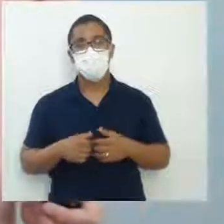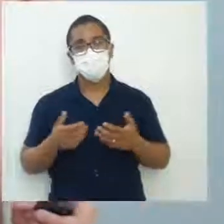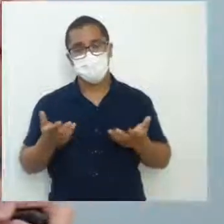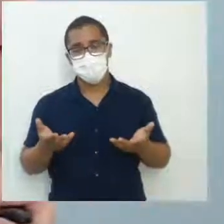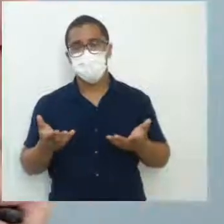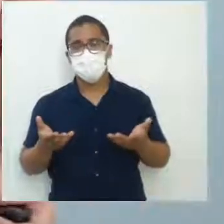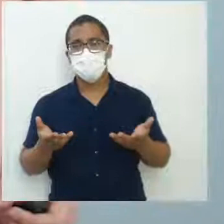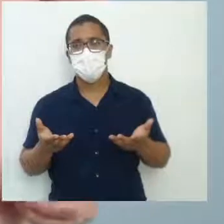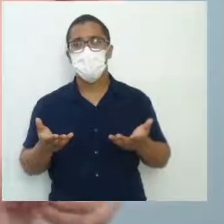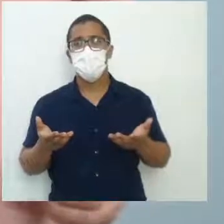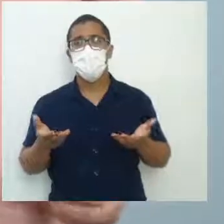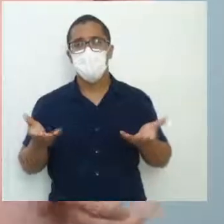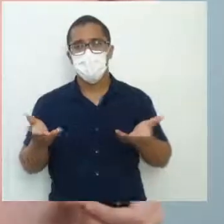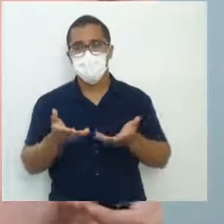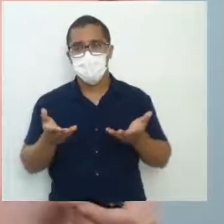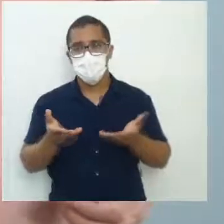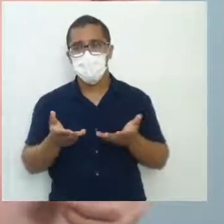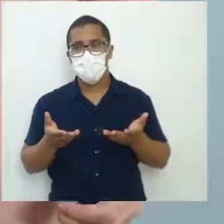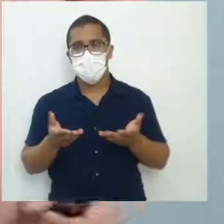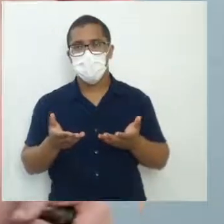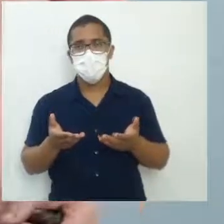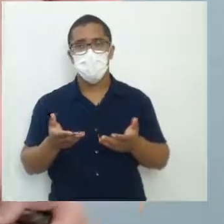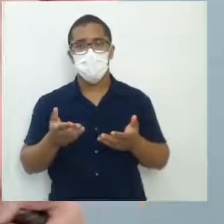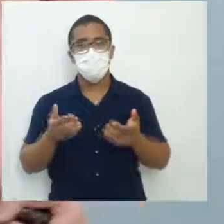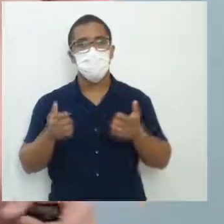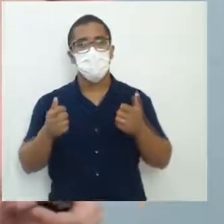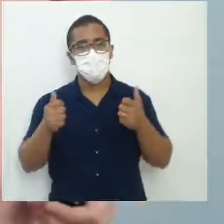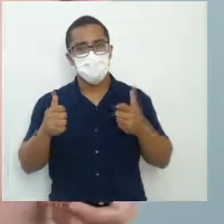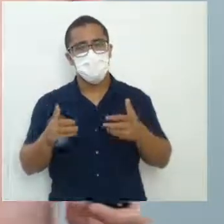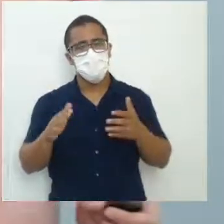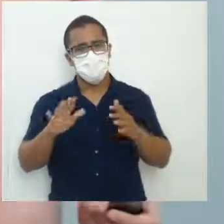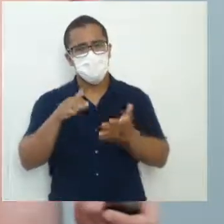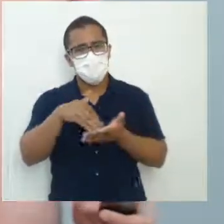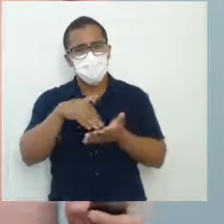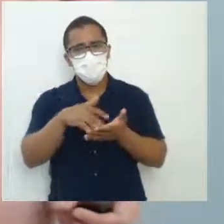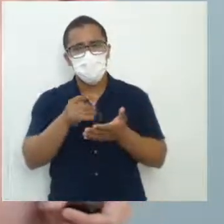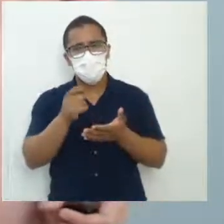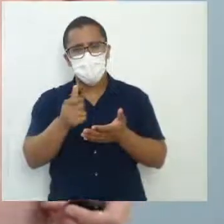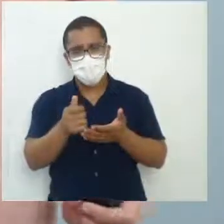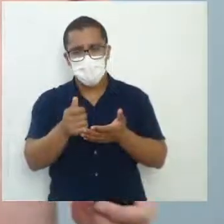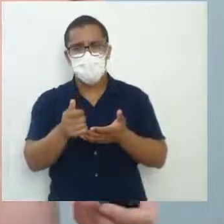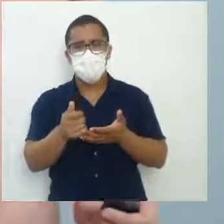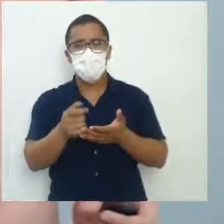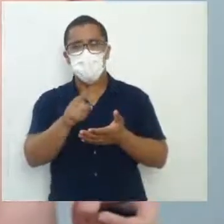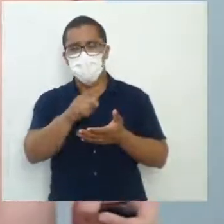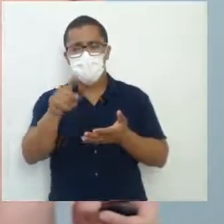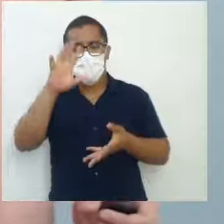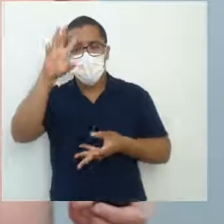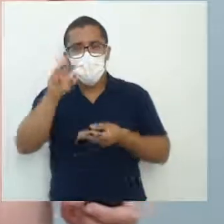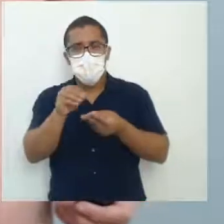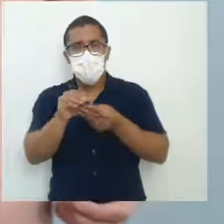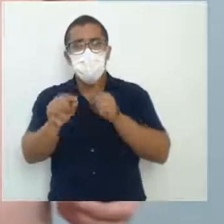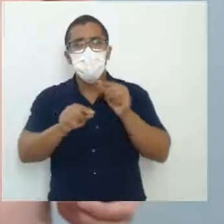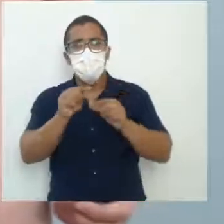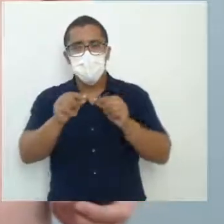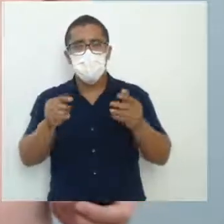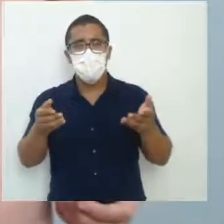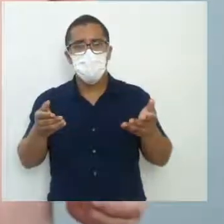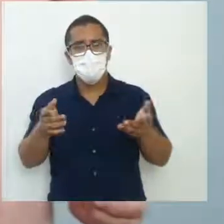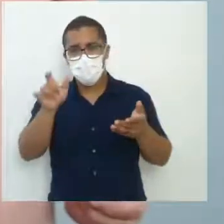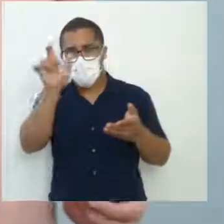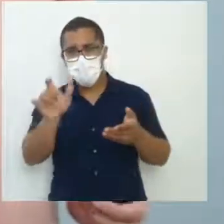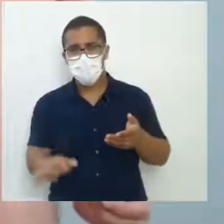agora, gostaria, nesse momento, já finalizando, eu gostaria que vocês resumissem um pouco